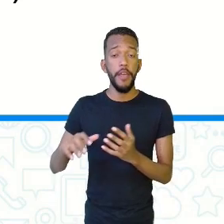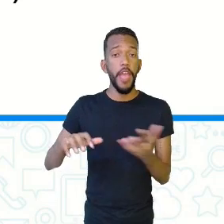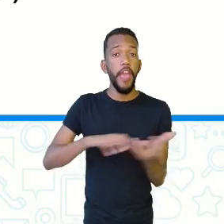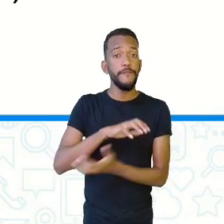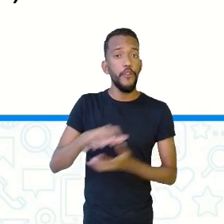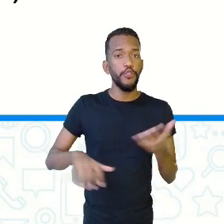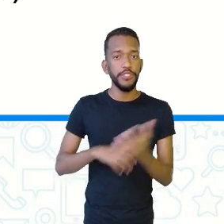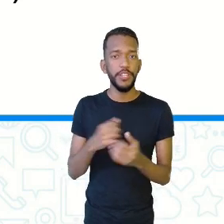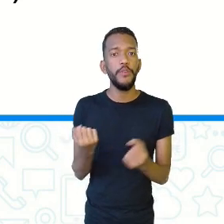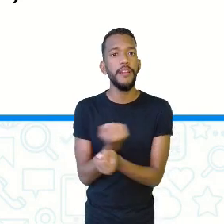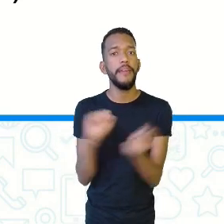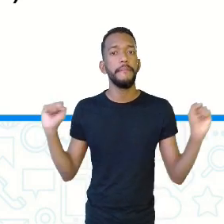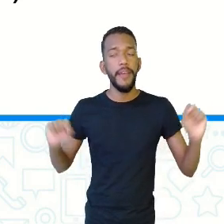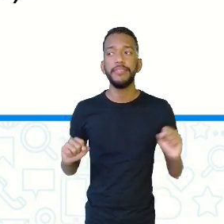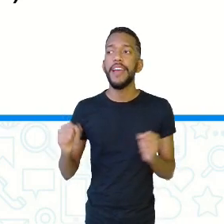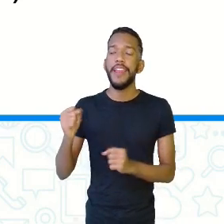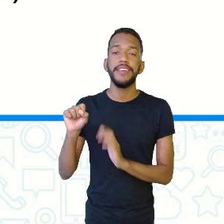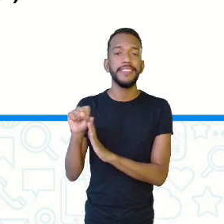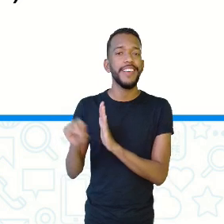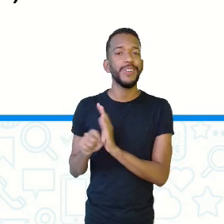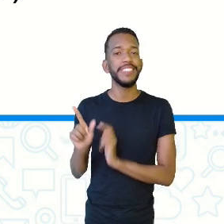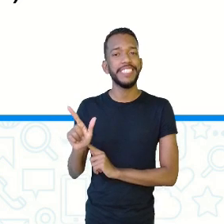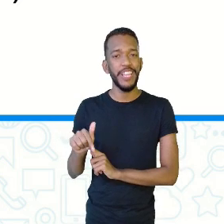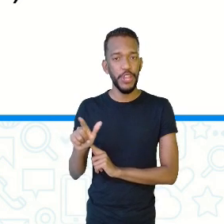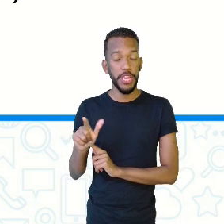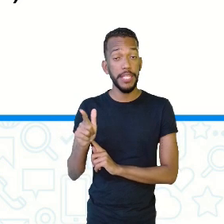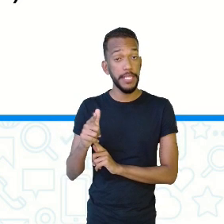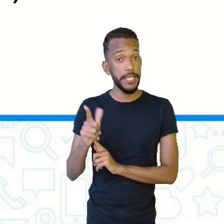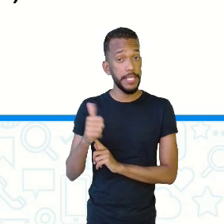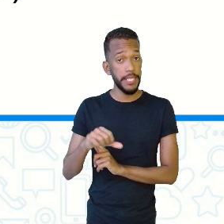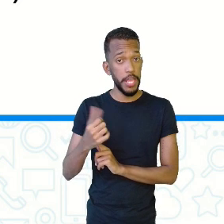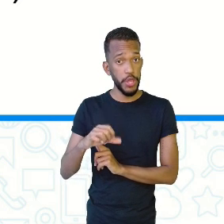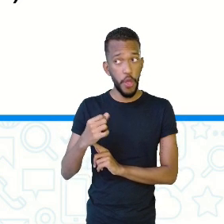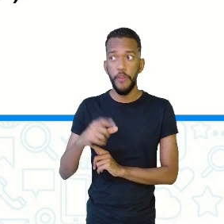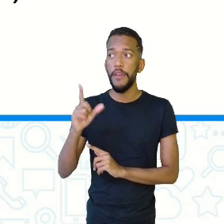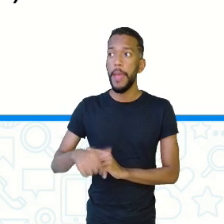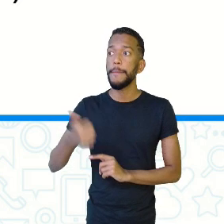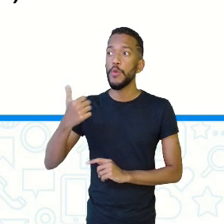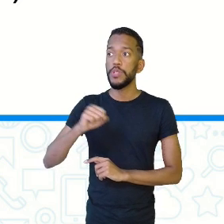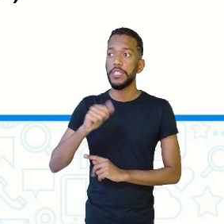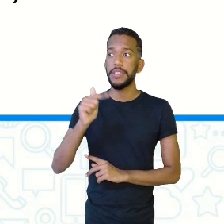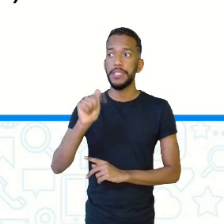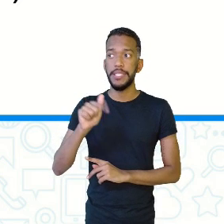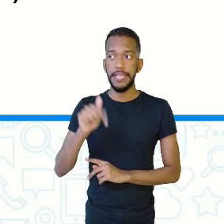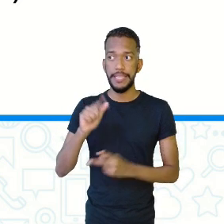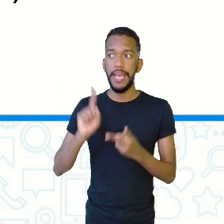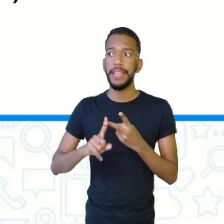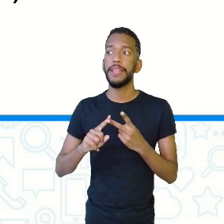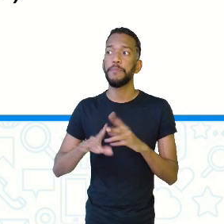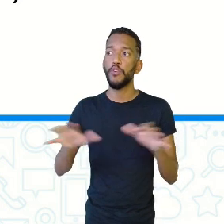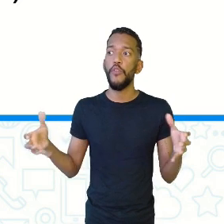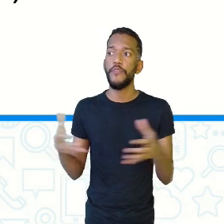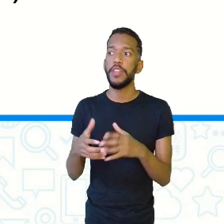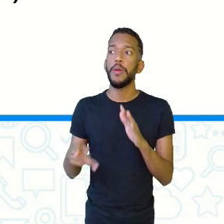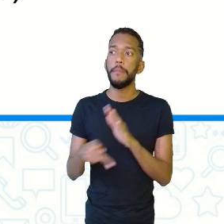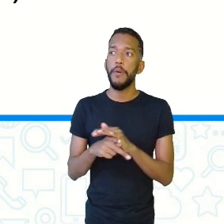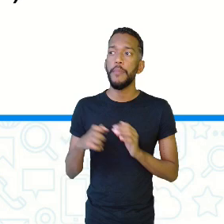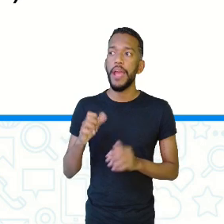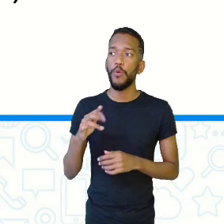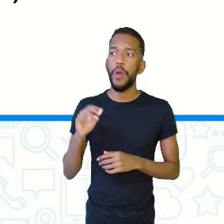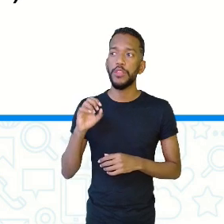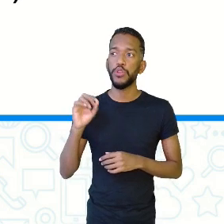libertárias do século XIX foram a Revolução de 1817, a Confederação do Equador